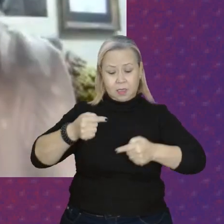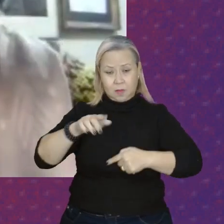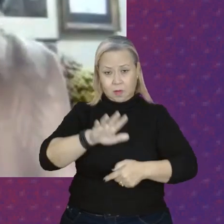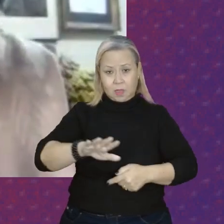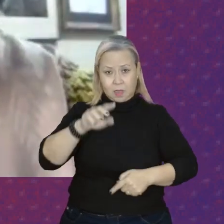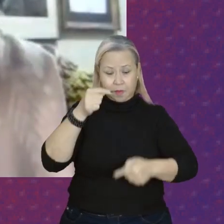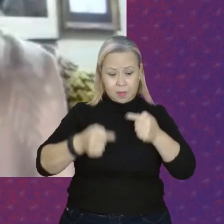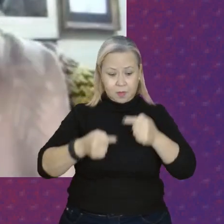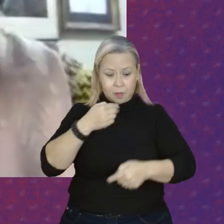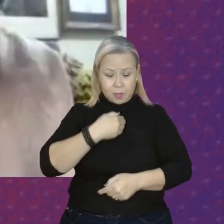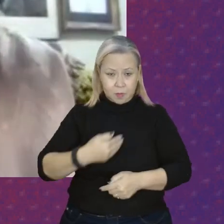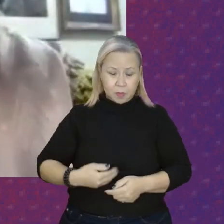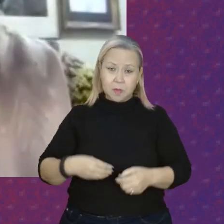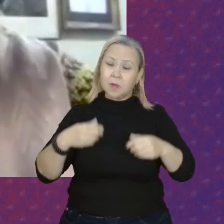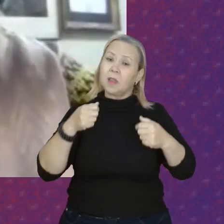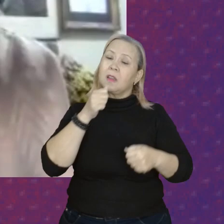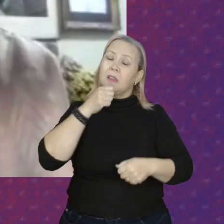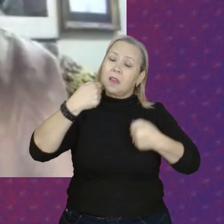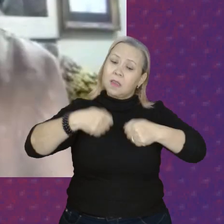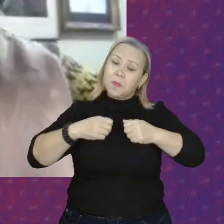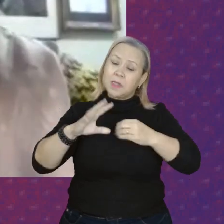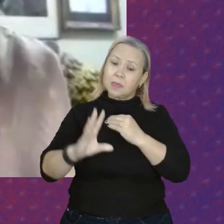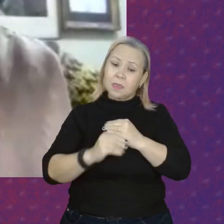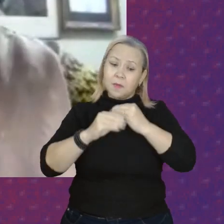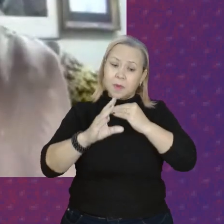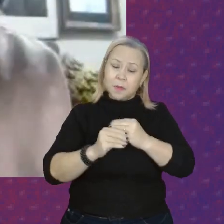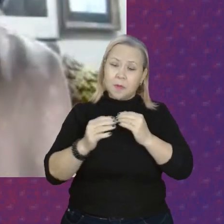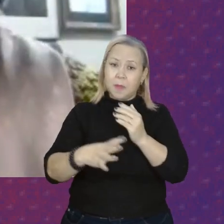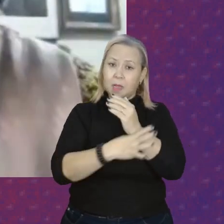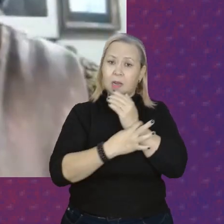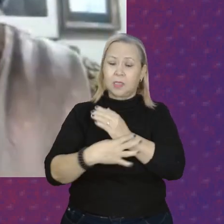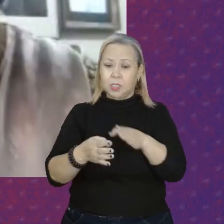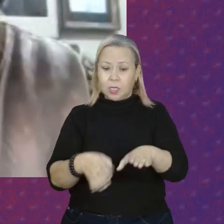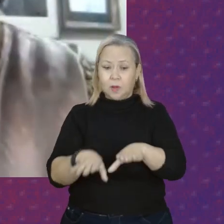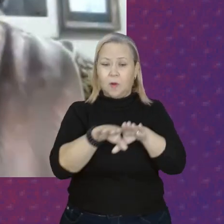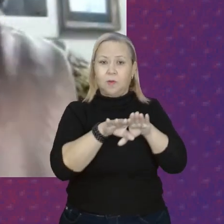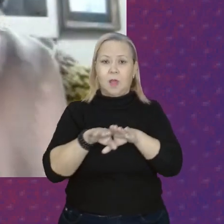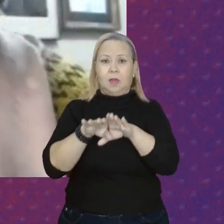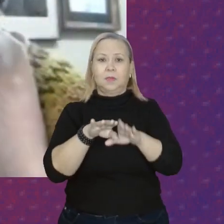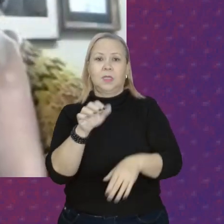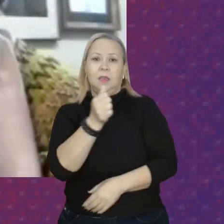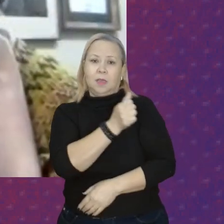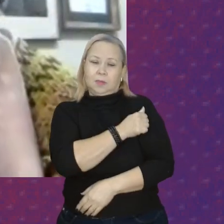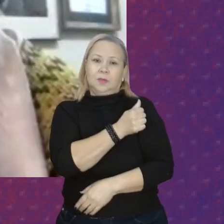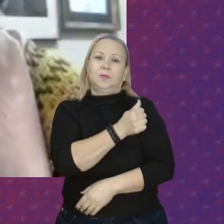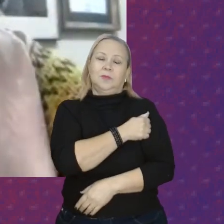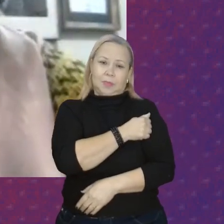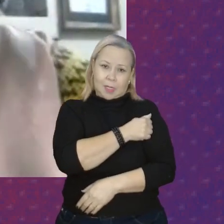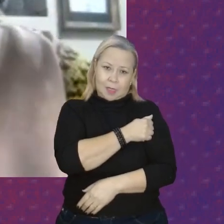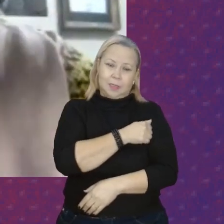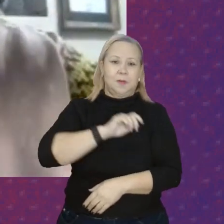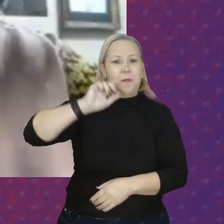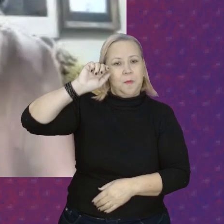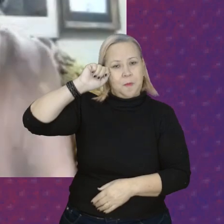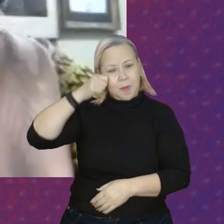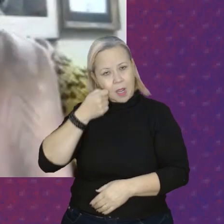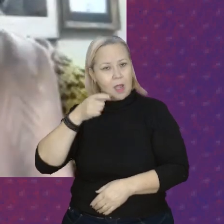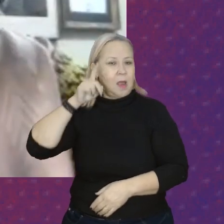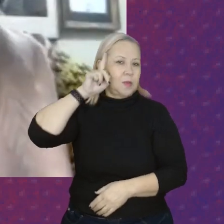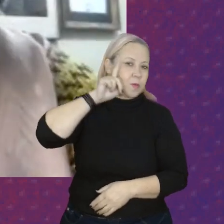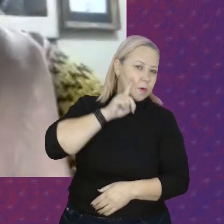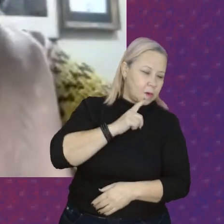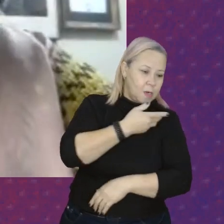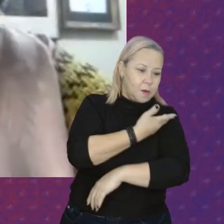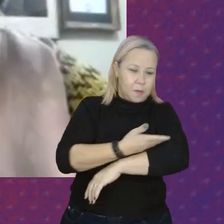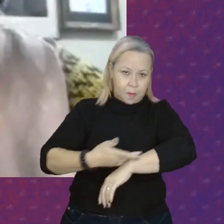ser implementadas para efetivamente garantir equidade entre estudantes pretos, pardos,